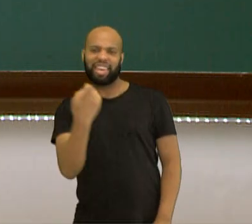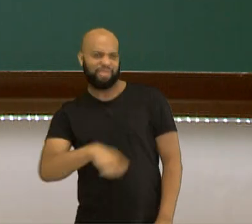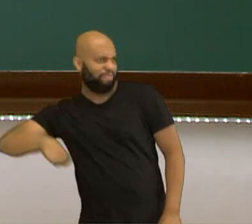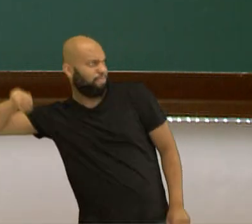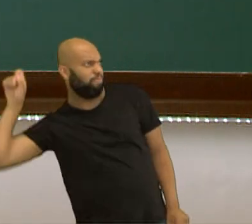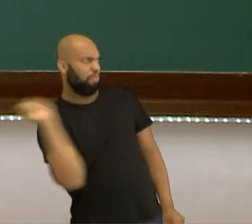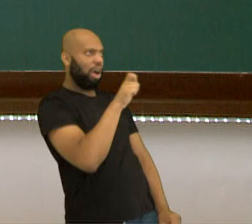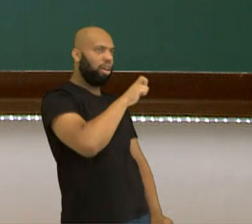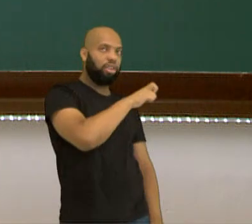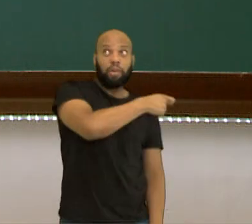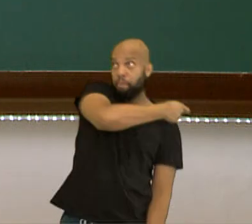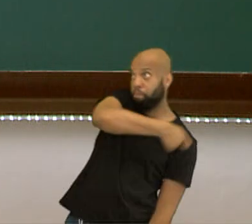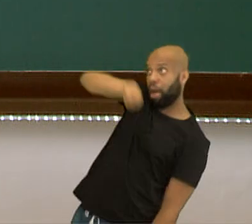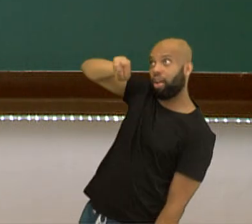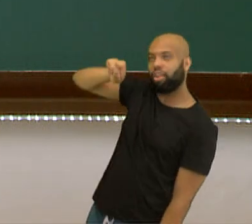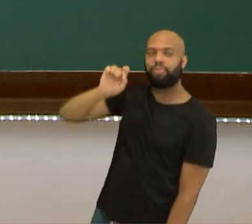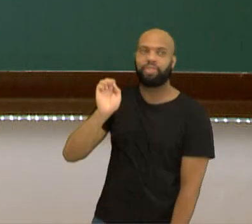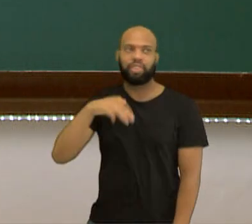defende, né?